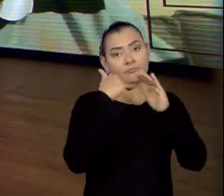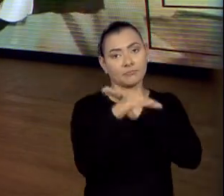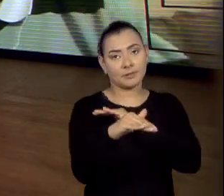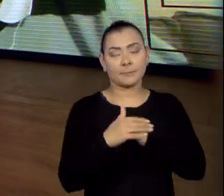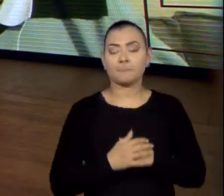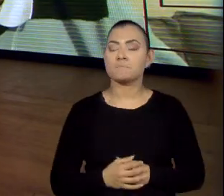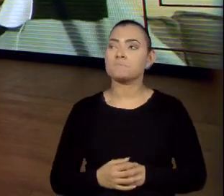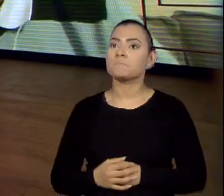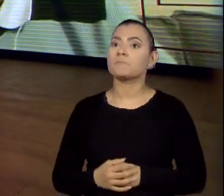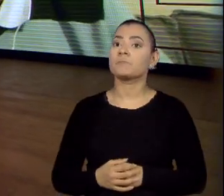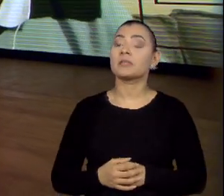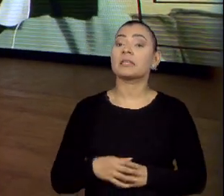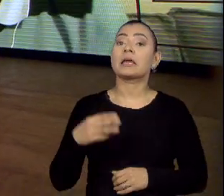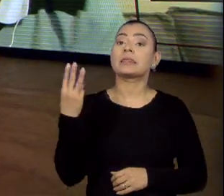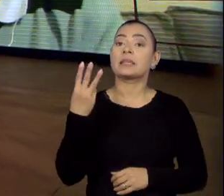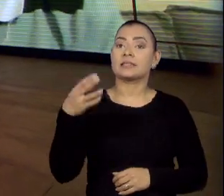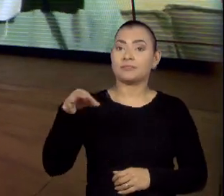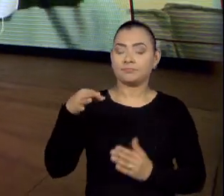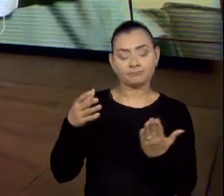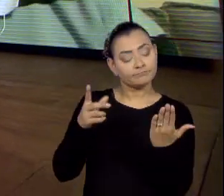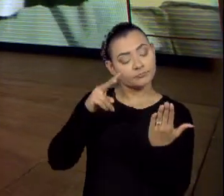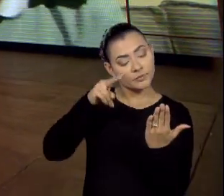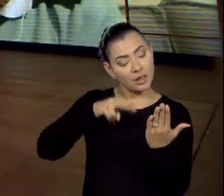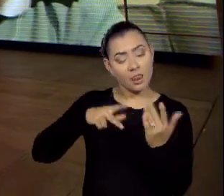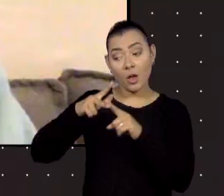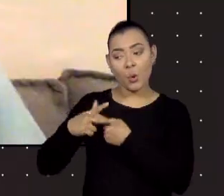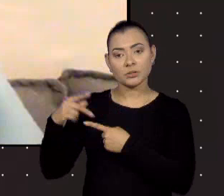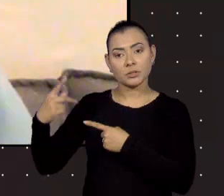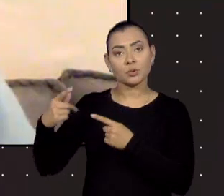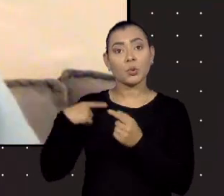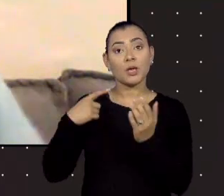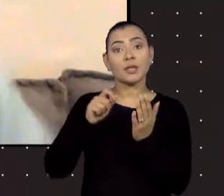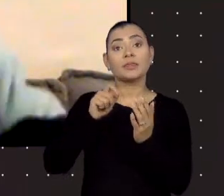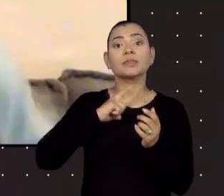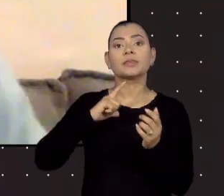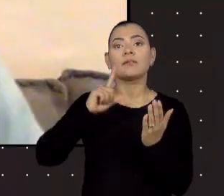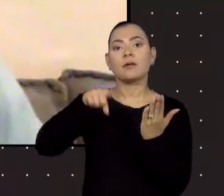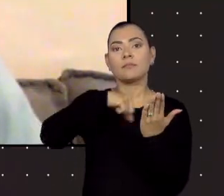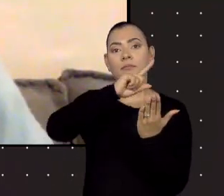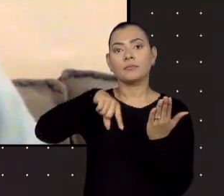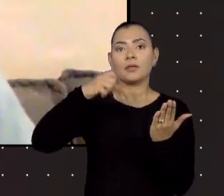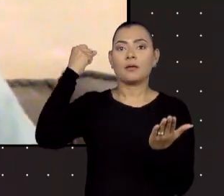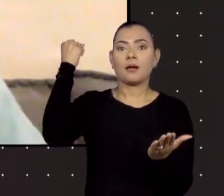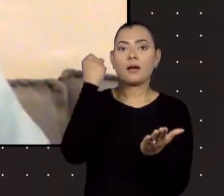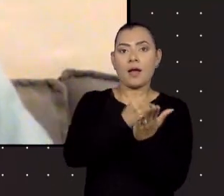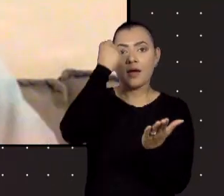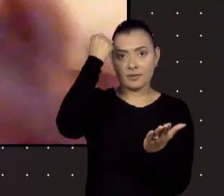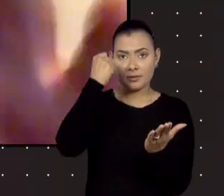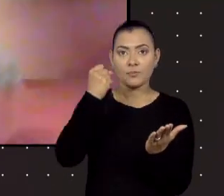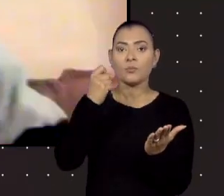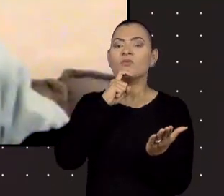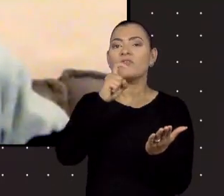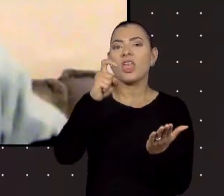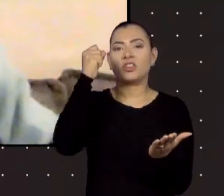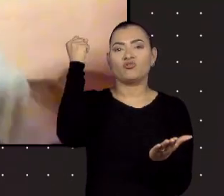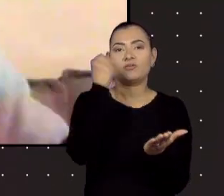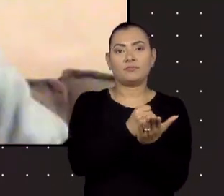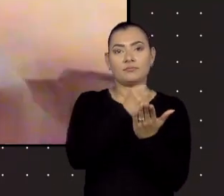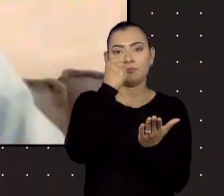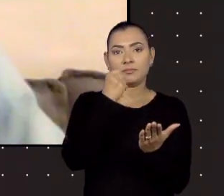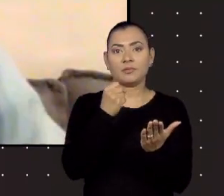Na terceira página, ele fez um risco na página e colocou um carimbo verde